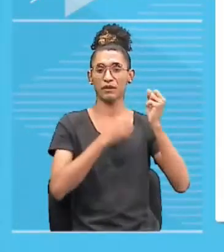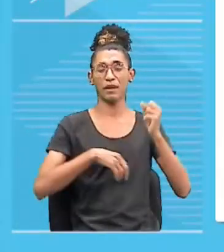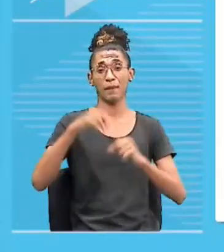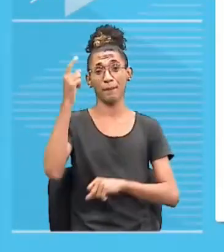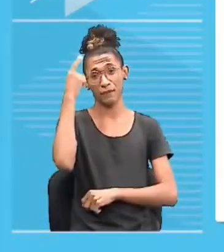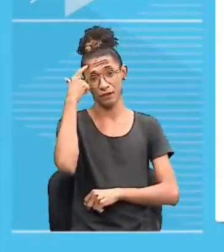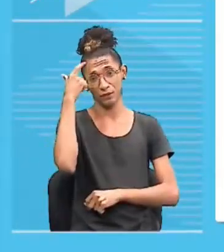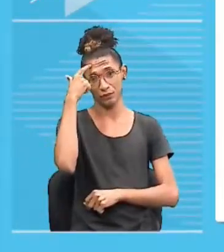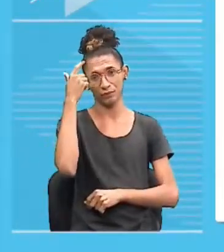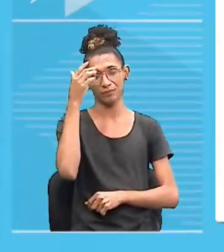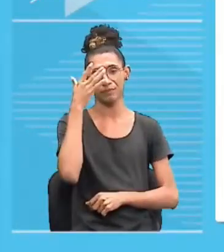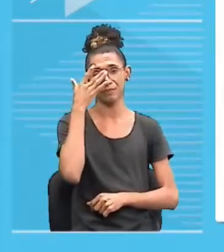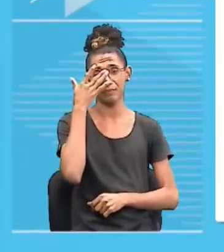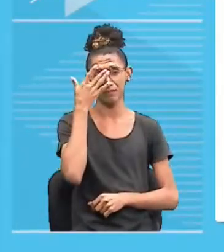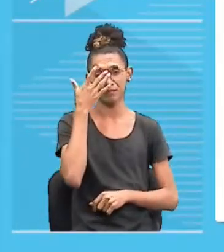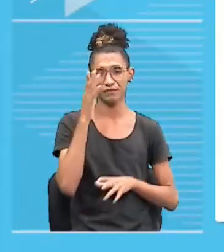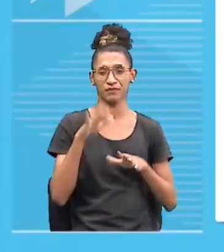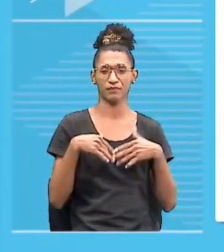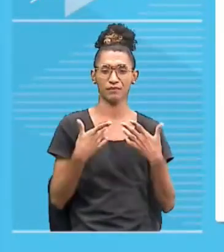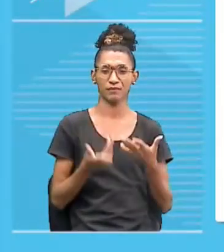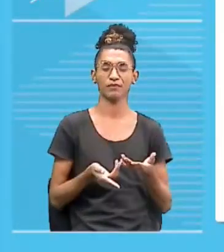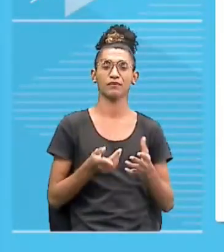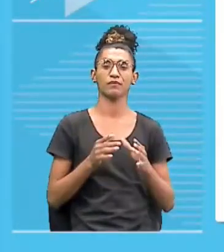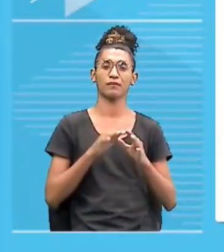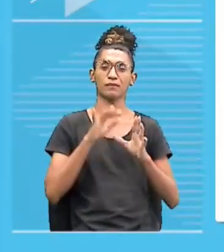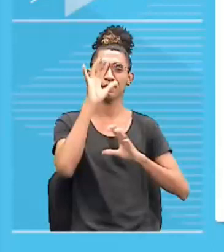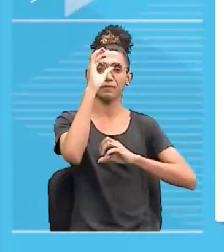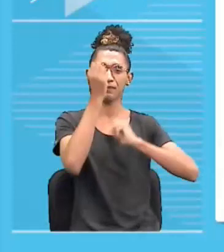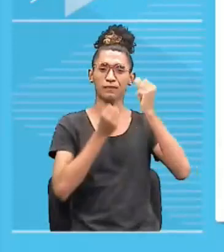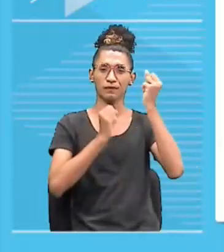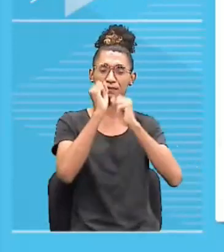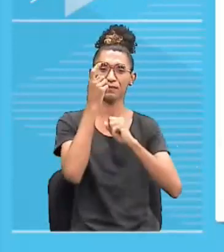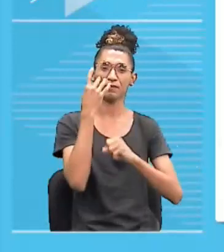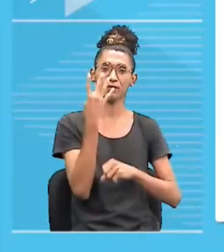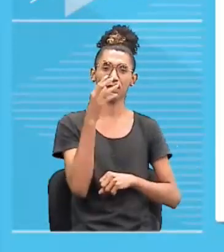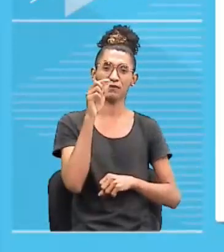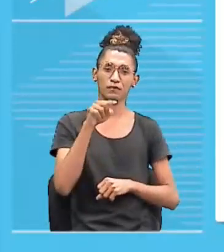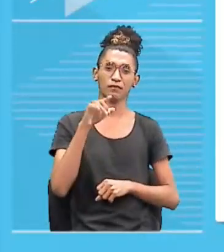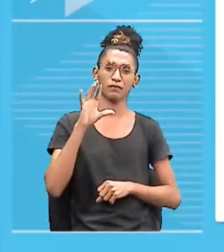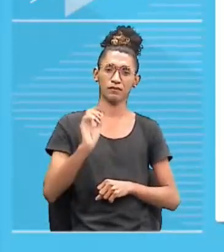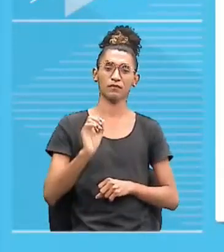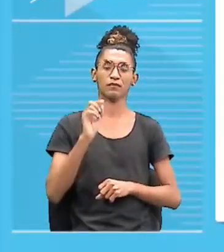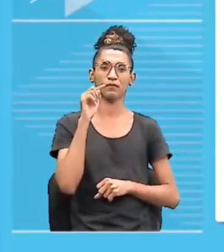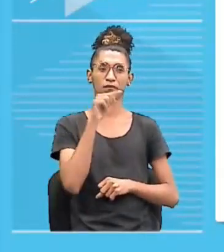fábricas, certo? Então, a indústria 4.0, ela